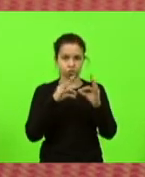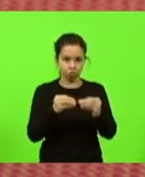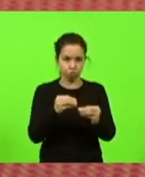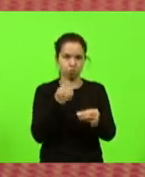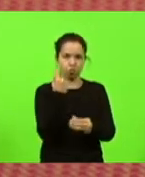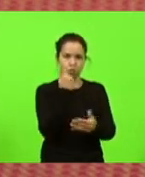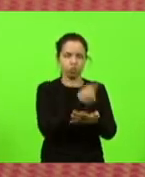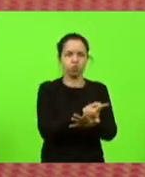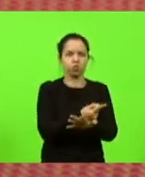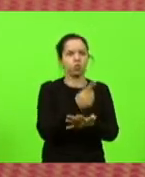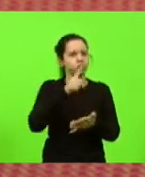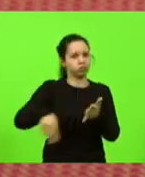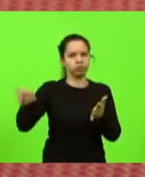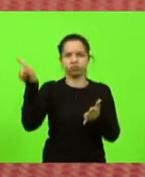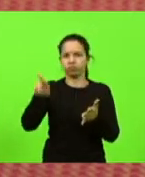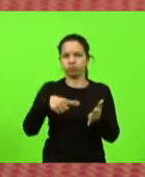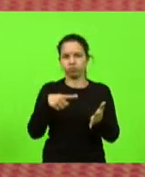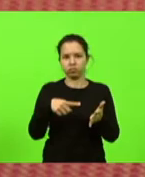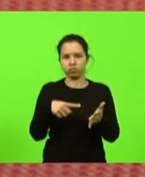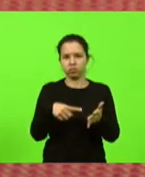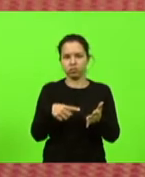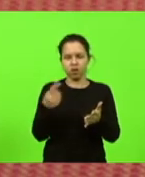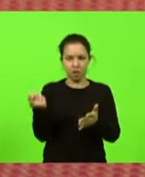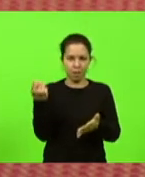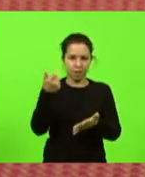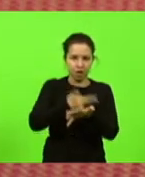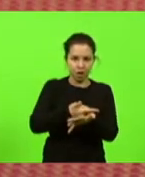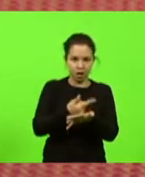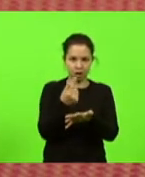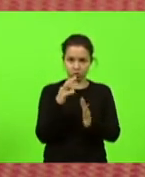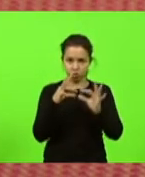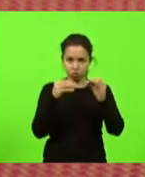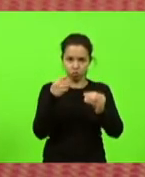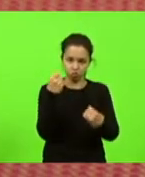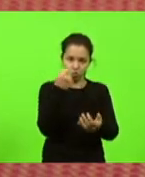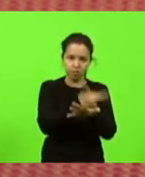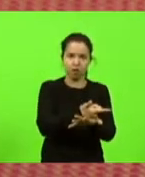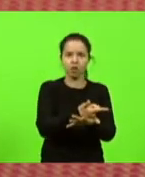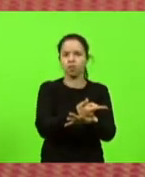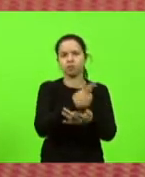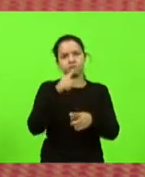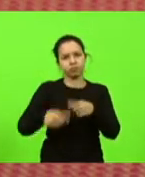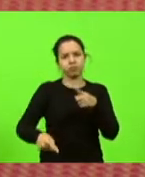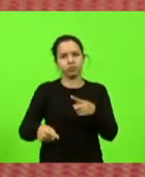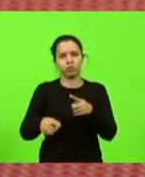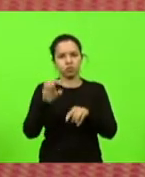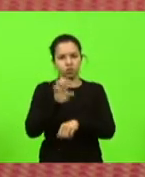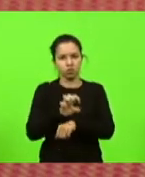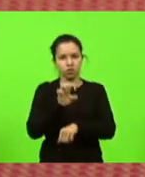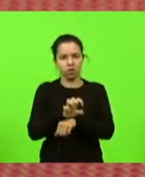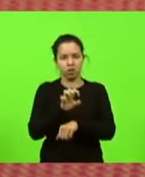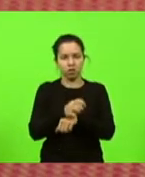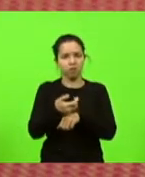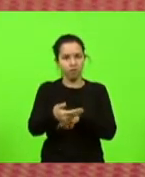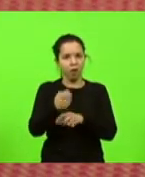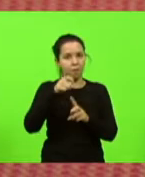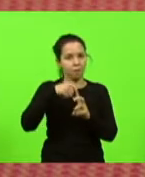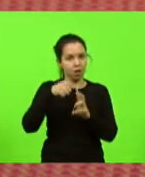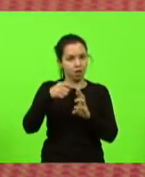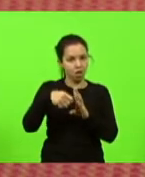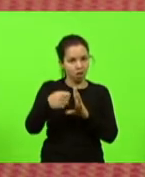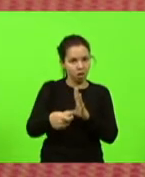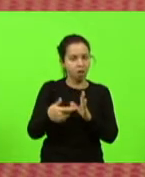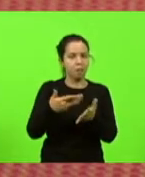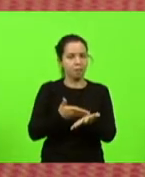suprimindo. Então, quem quer pagar à vista, fica proibido. Ou seja, O Estado vai levar meses, se for aprovado, vai levar